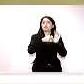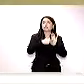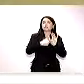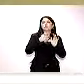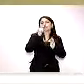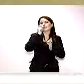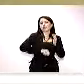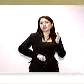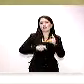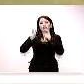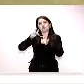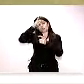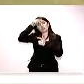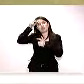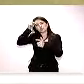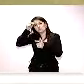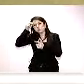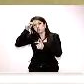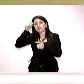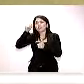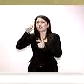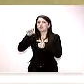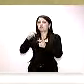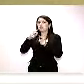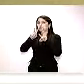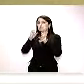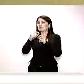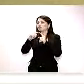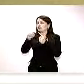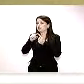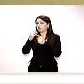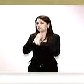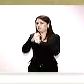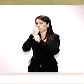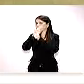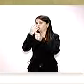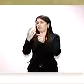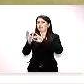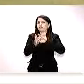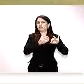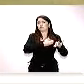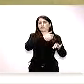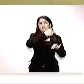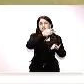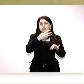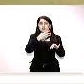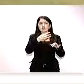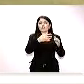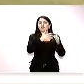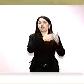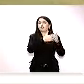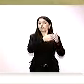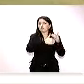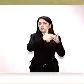do contrato feito da prefeitura de tua Construtor Estrutural para execução de obra de infraestrutura no município 73 aditivos aou contrato da companhia de